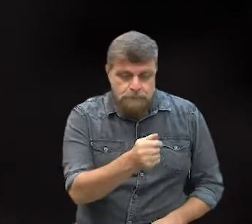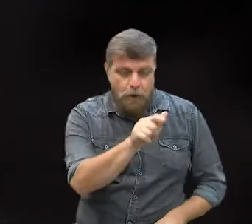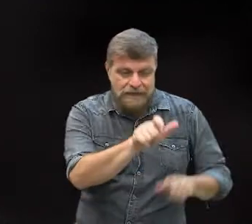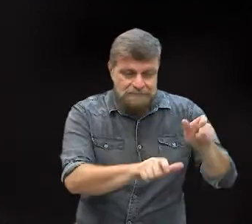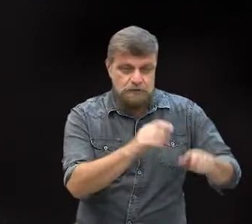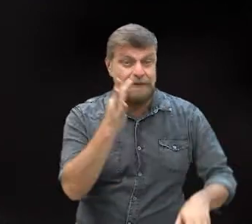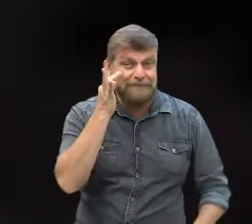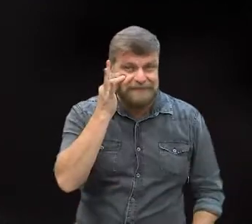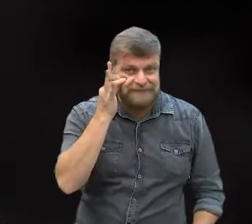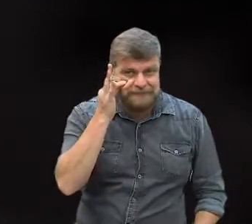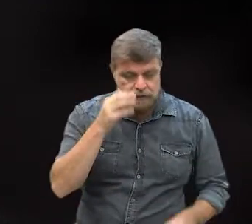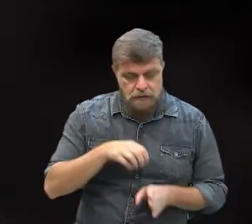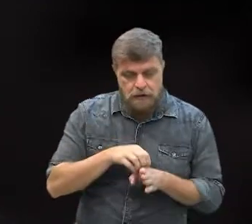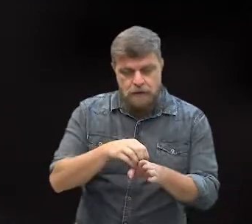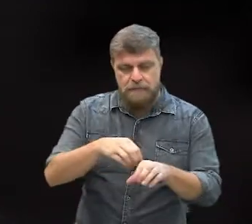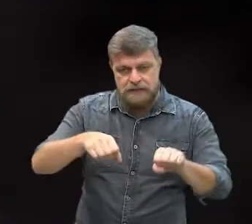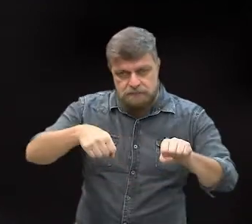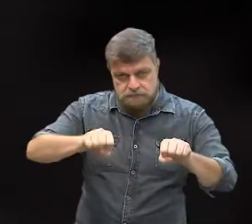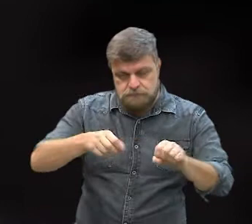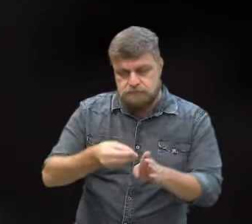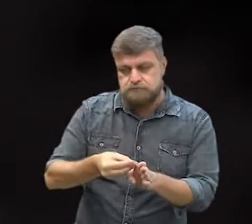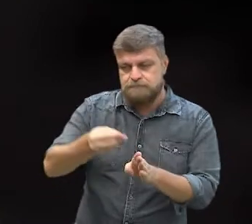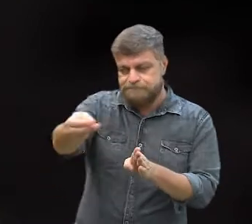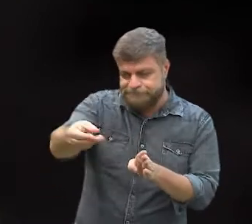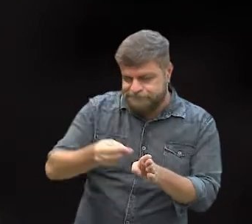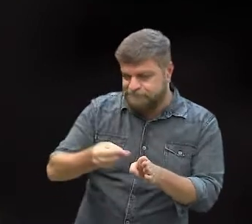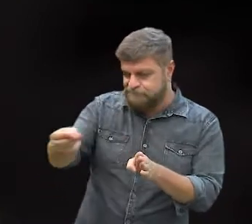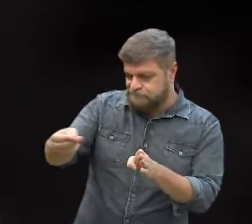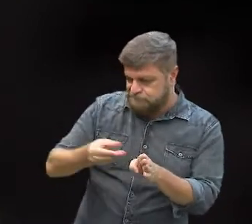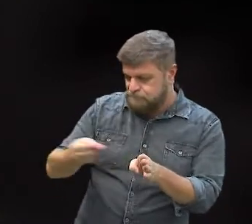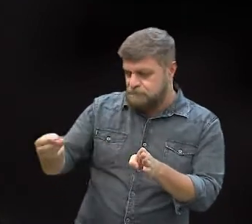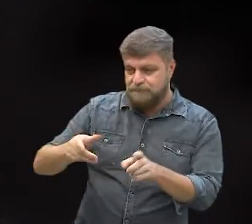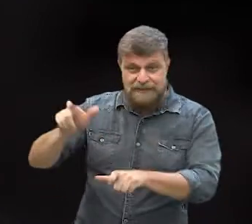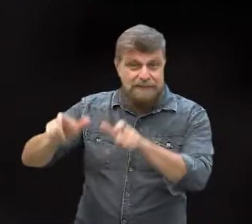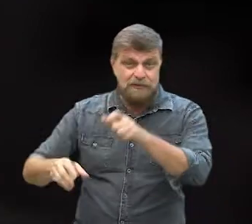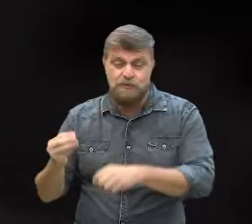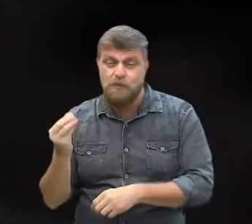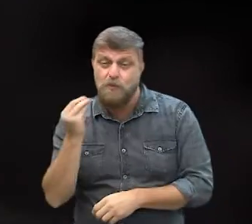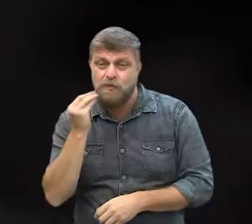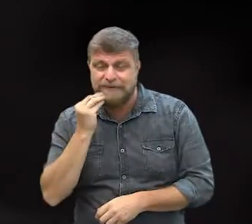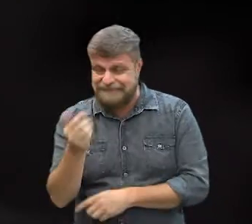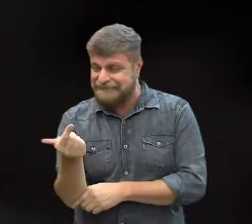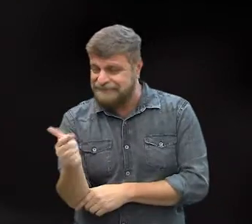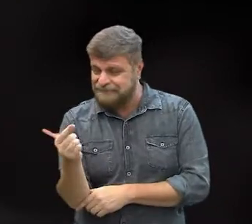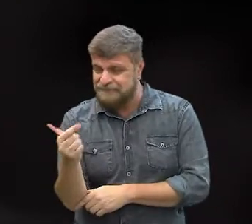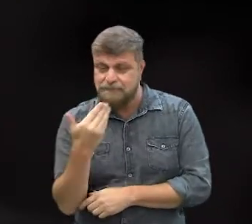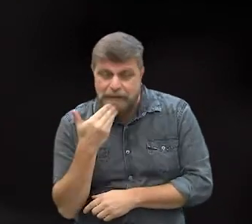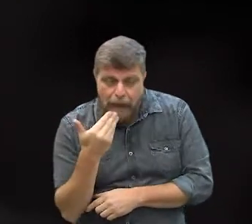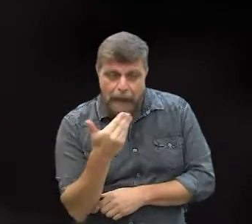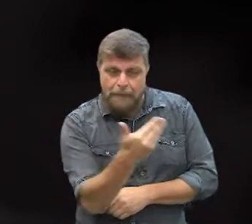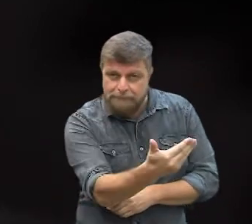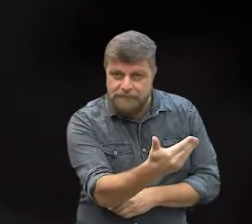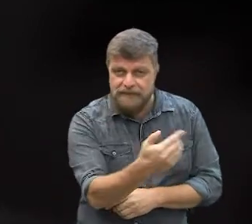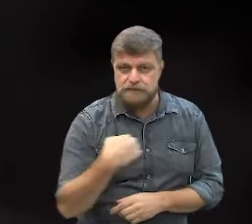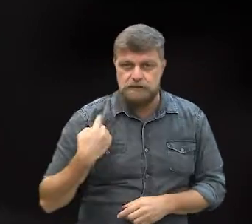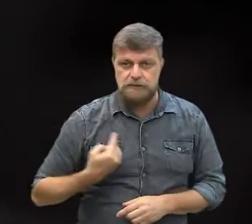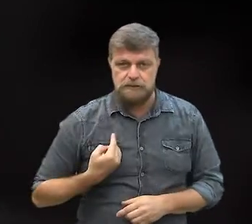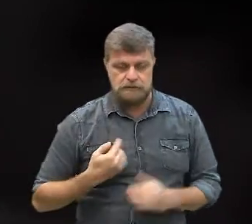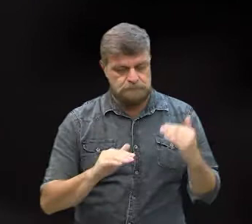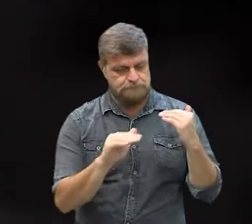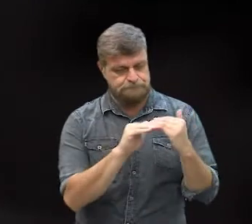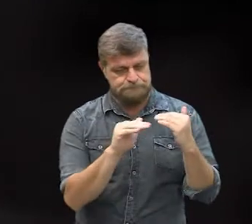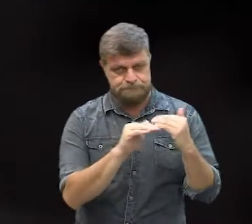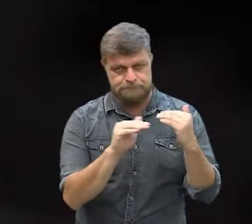reduzida, mas a gente manteve o delivery porque as pessoas gostam. As pessoas, às vezes, elas não têm a oportunidade de vir, mas elas pedem. Tal. Então isso